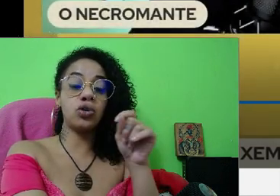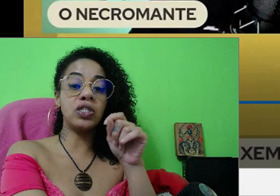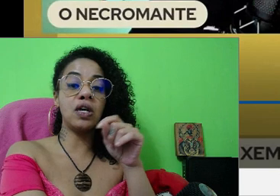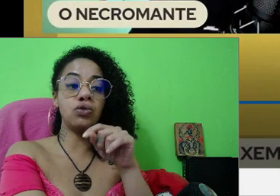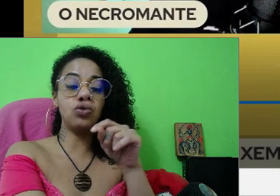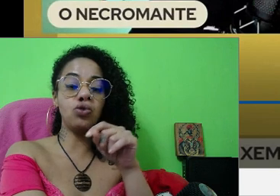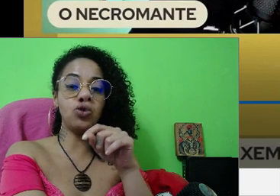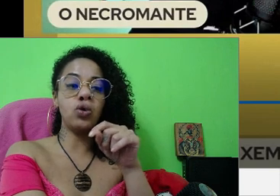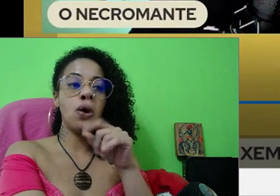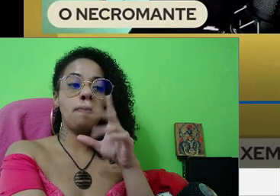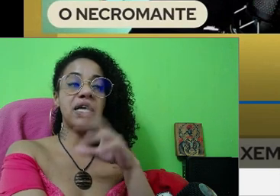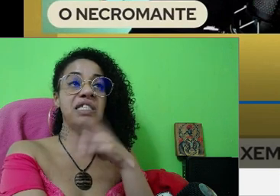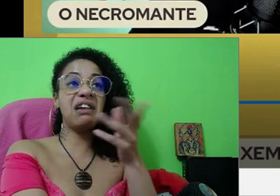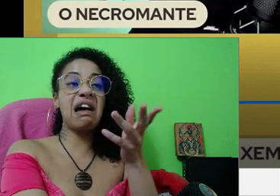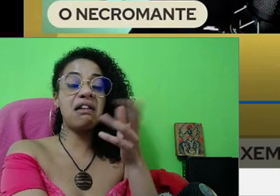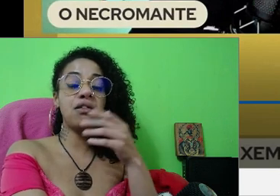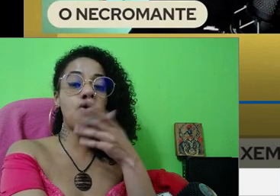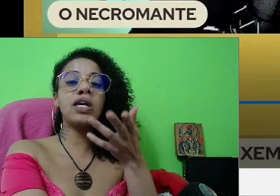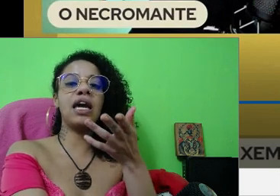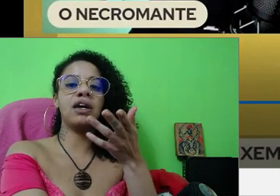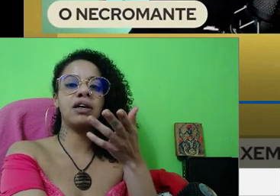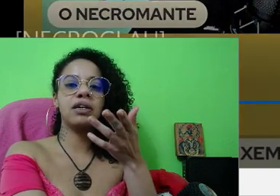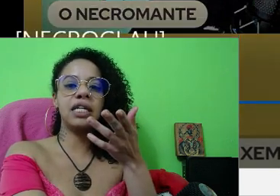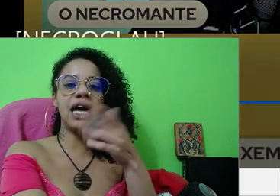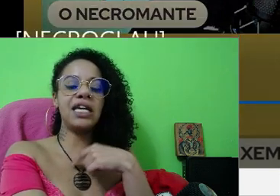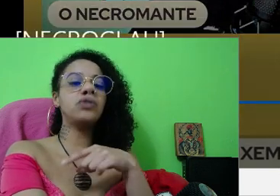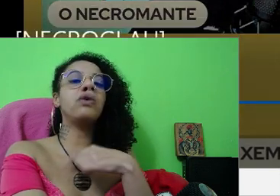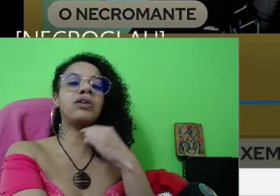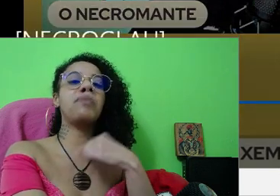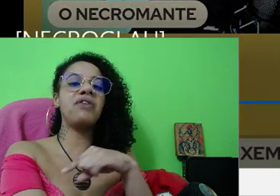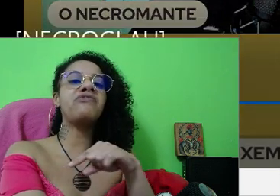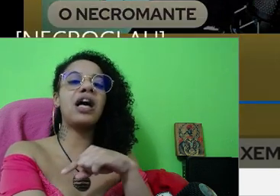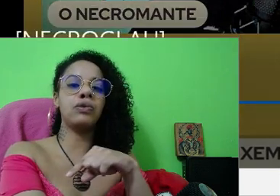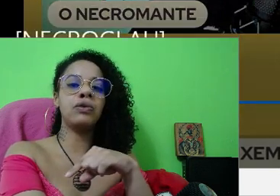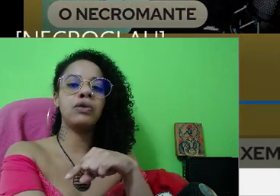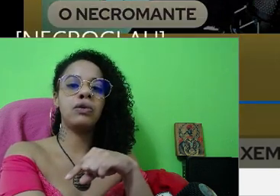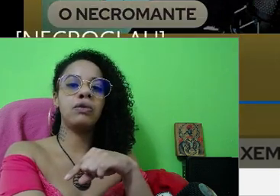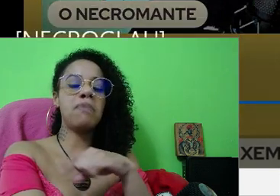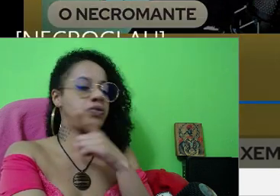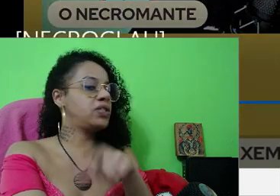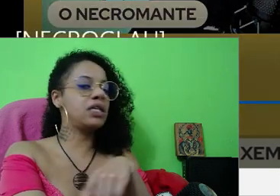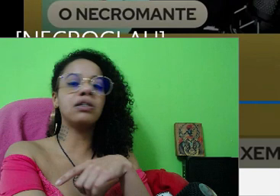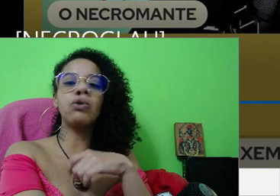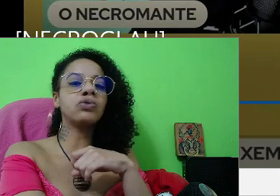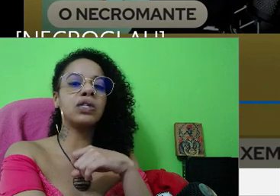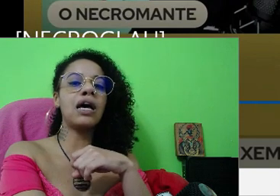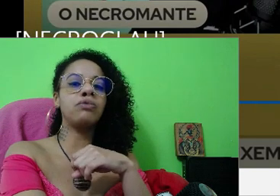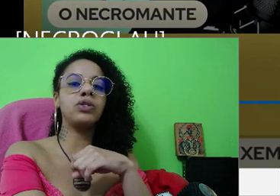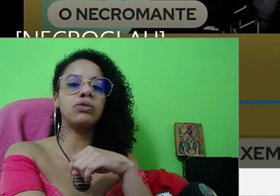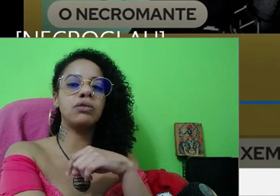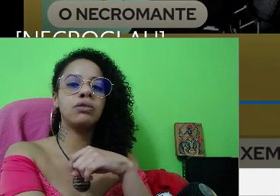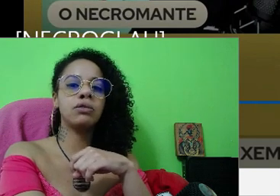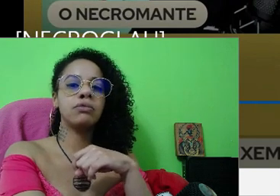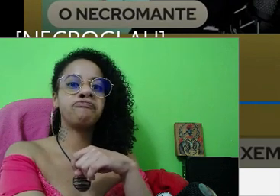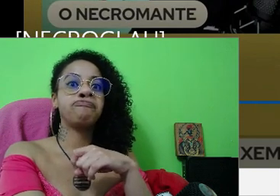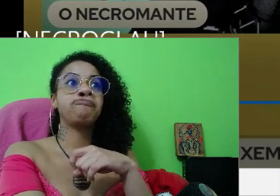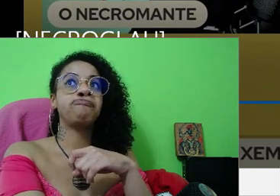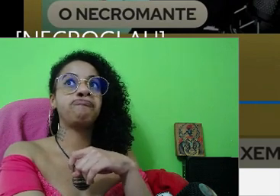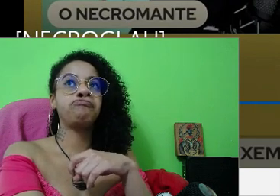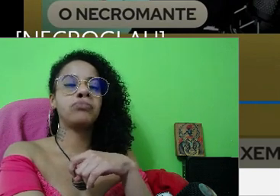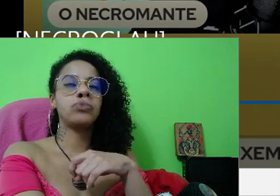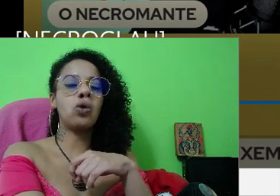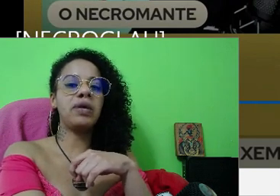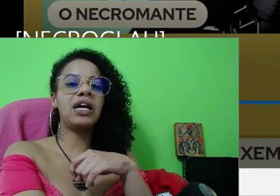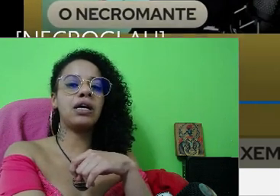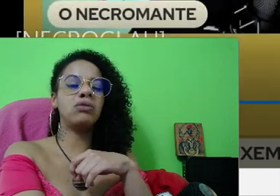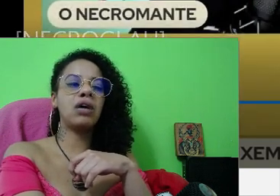ventilador distorcendo tudo para sair lá o que né isso eu também falo mas vocês não consideram isso